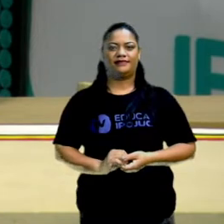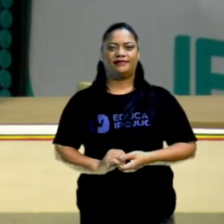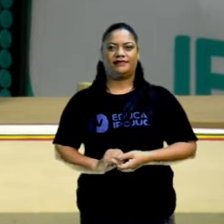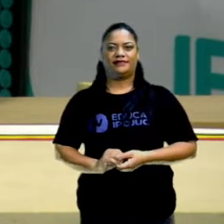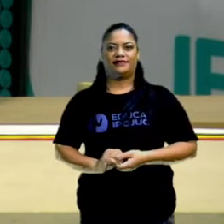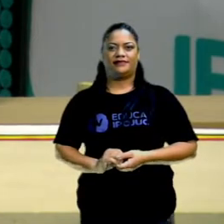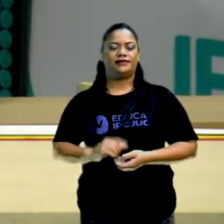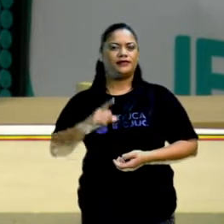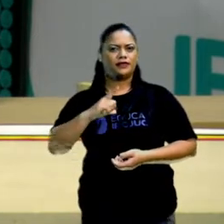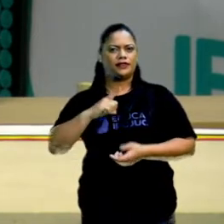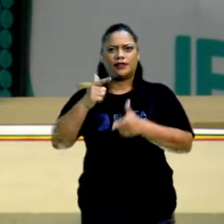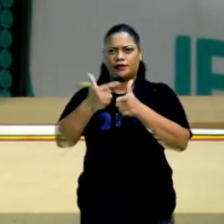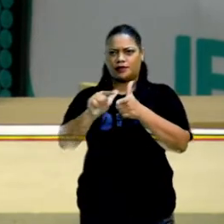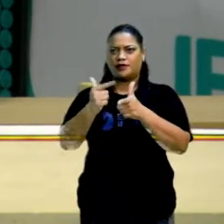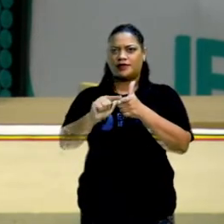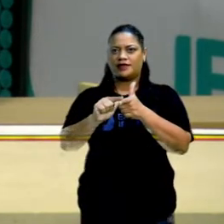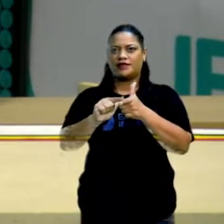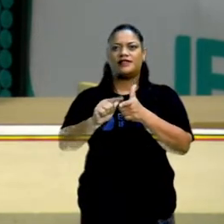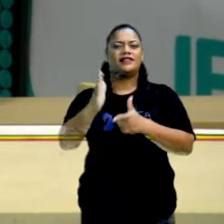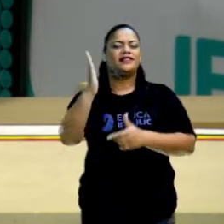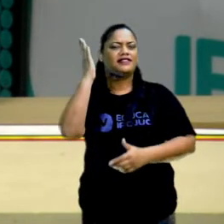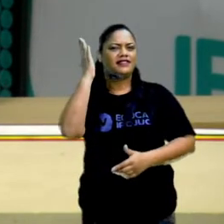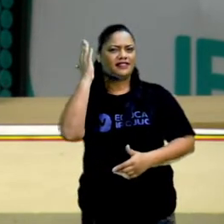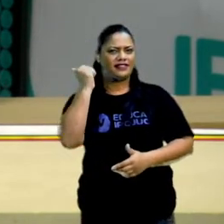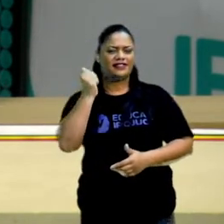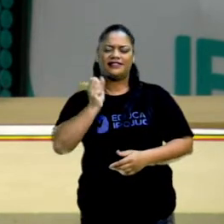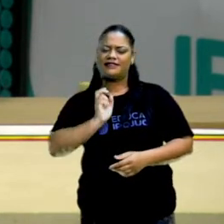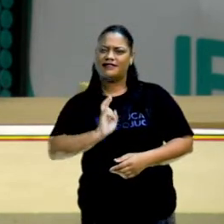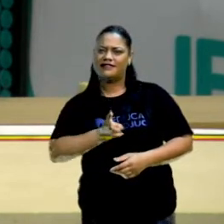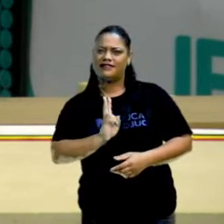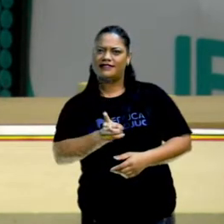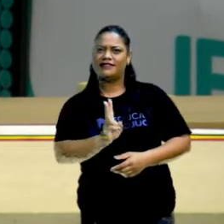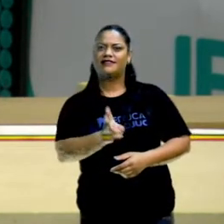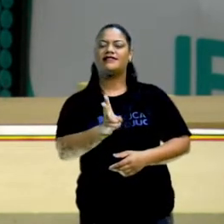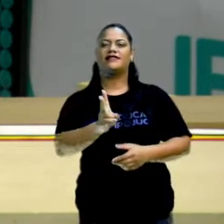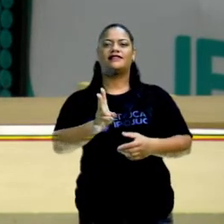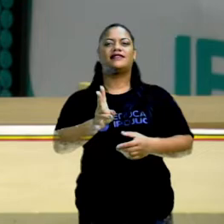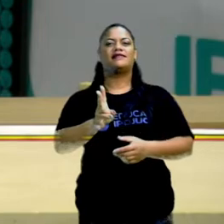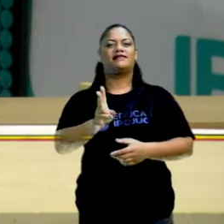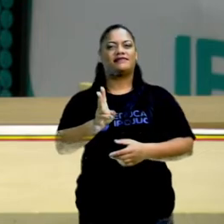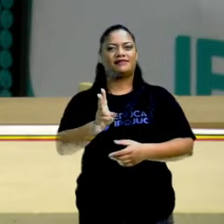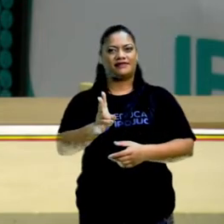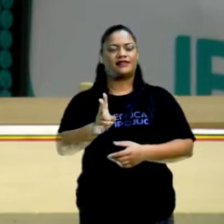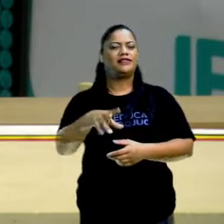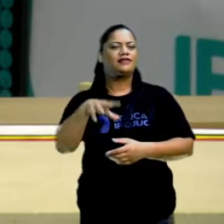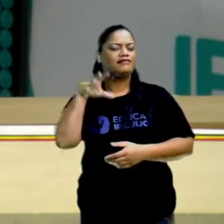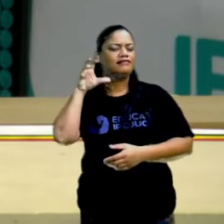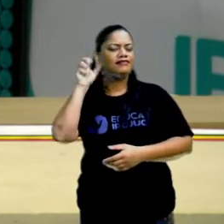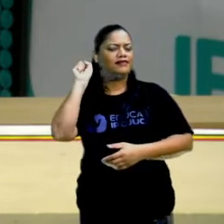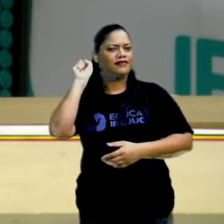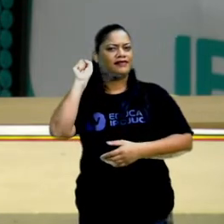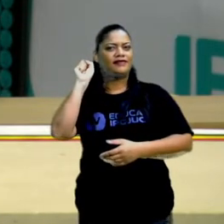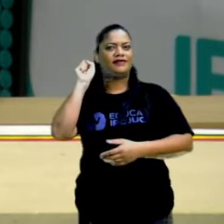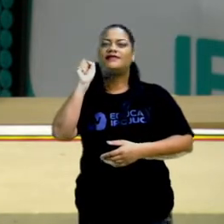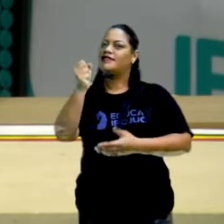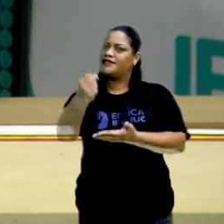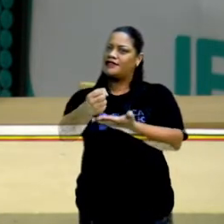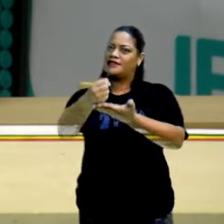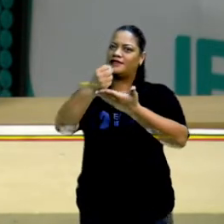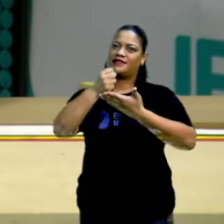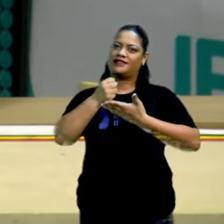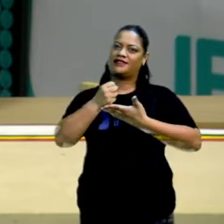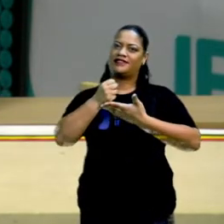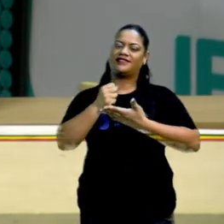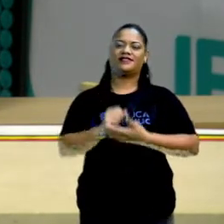Quando tenho um problema, sei que eles estão sempre disponíveis a me ouvir e me ajudar.